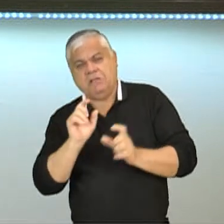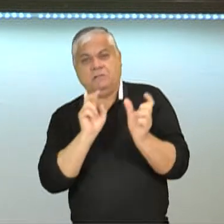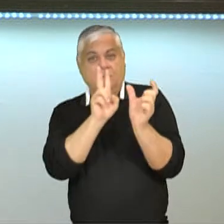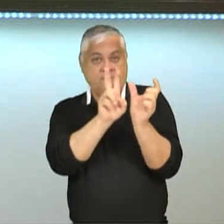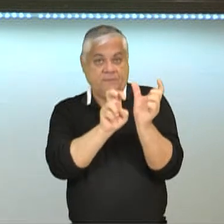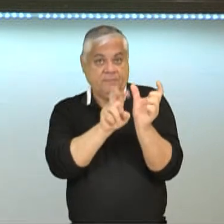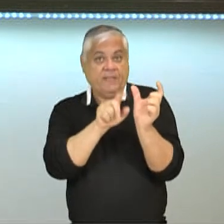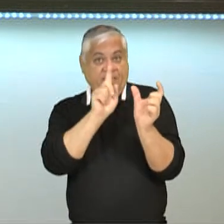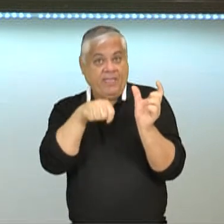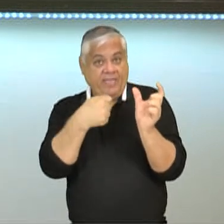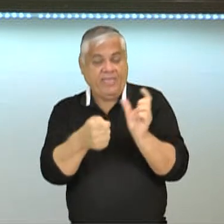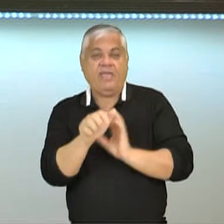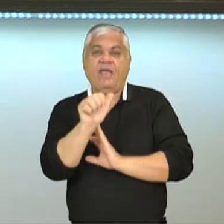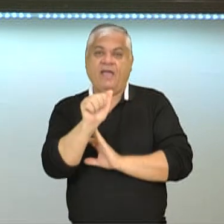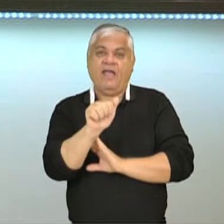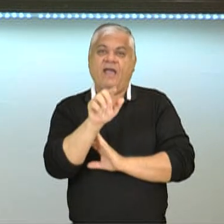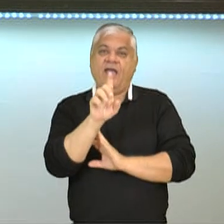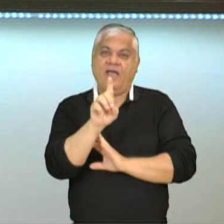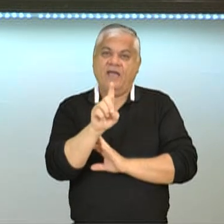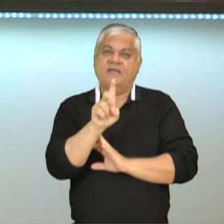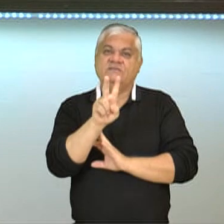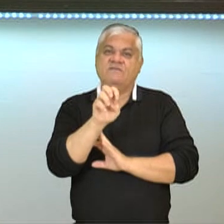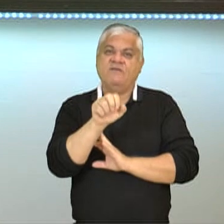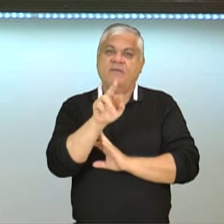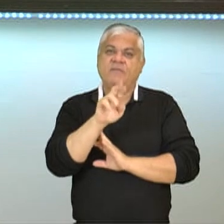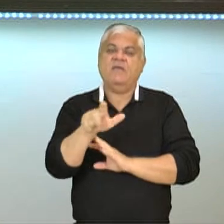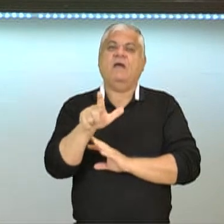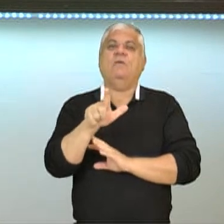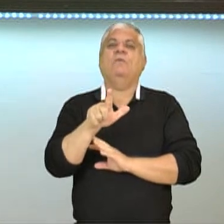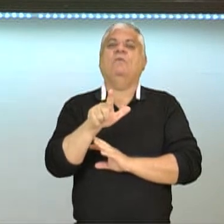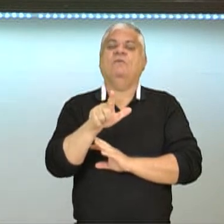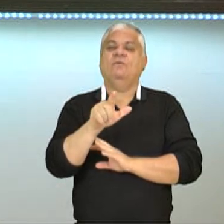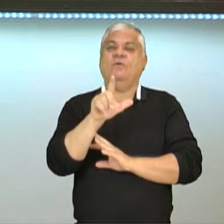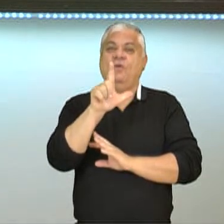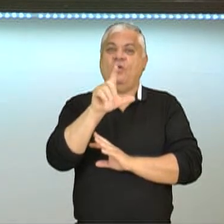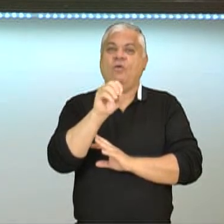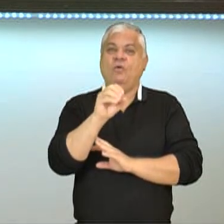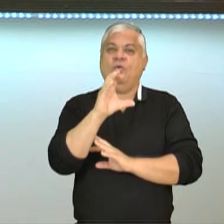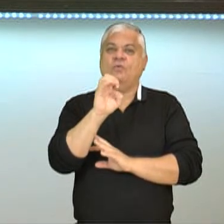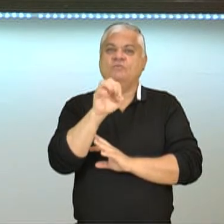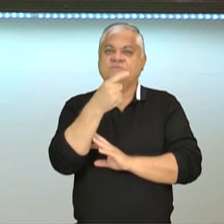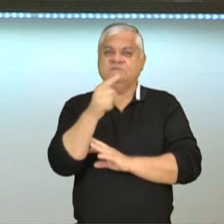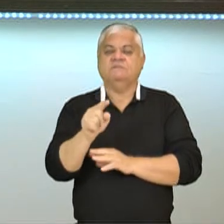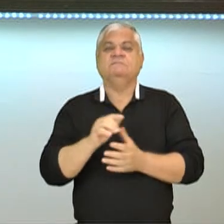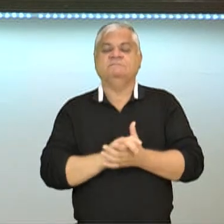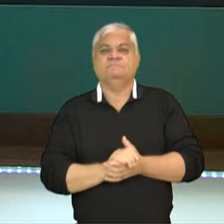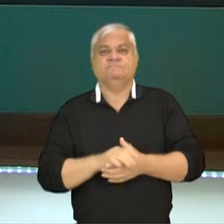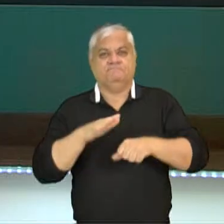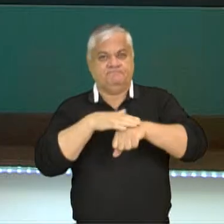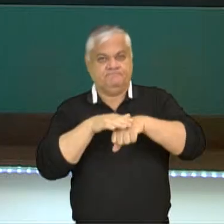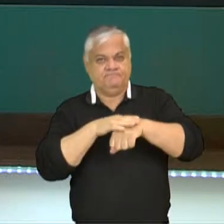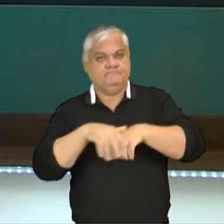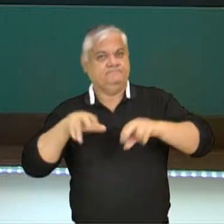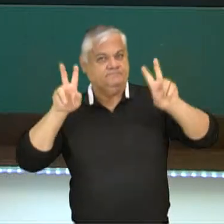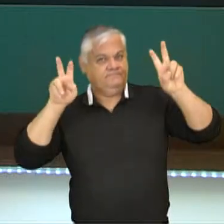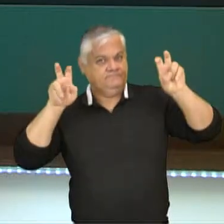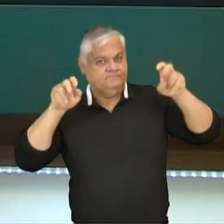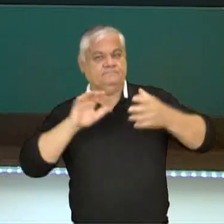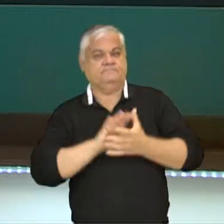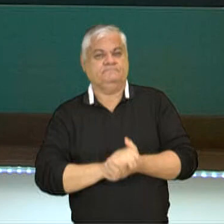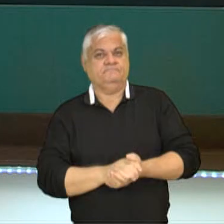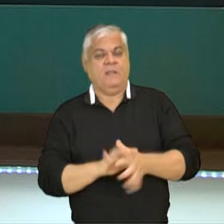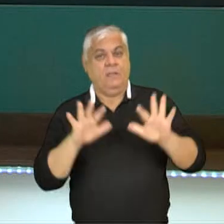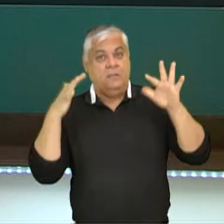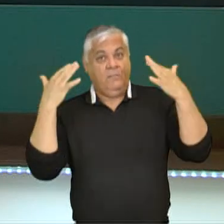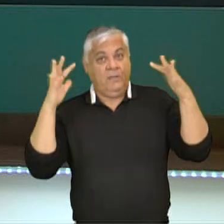já denomina o que nós chamamos de locução adverbial. Então é um pouquinho desse assunto que nós vamos conversar nessa aula. Então